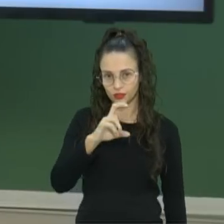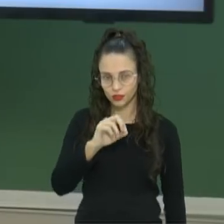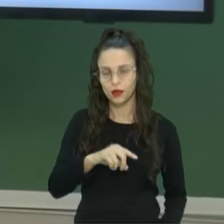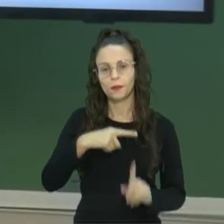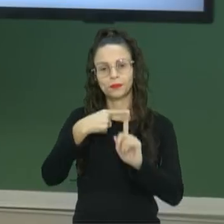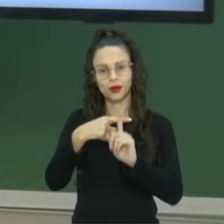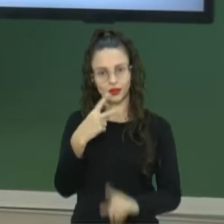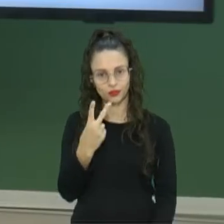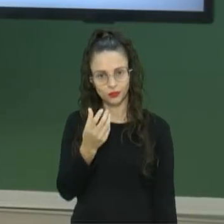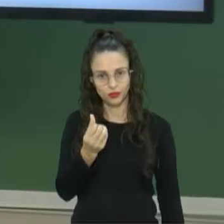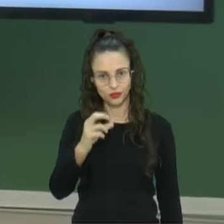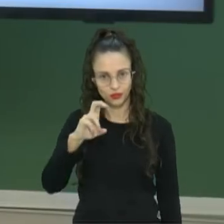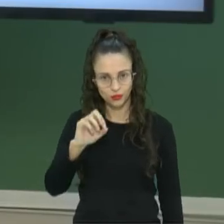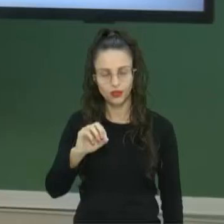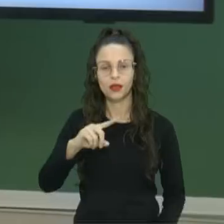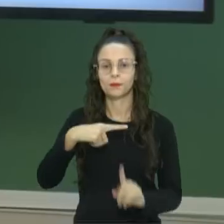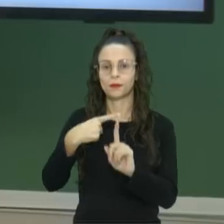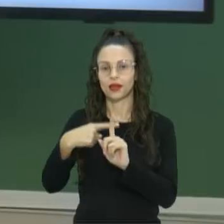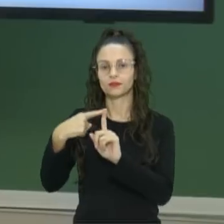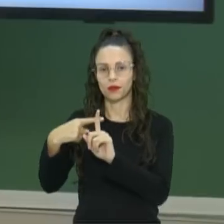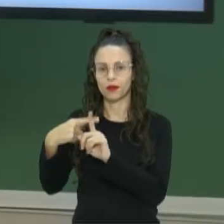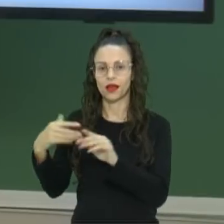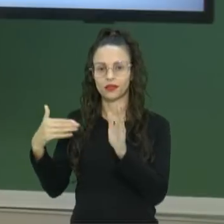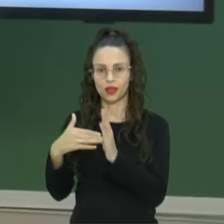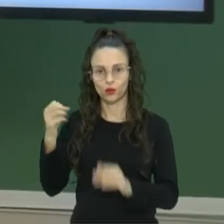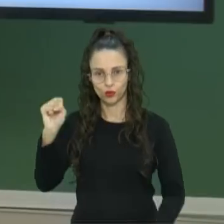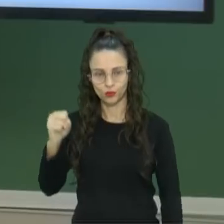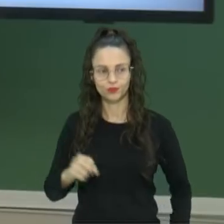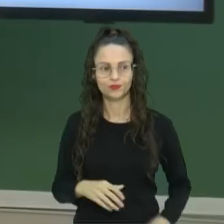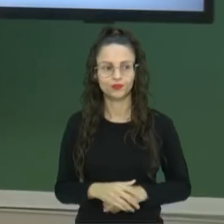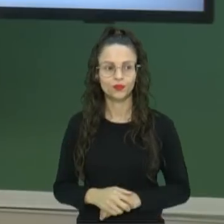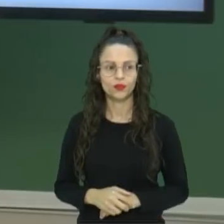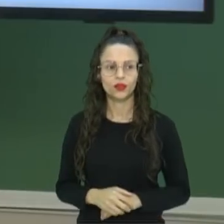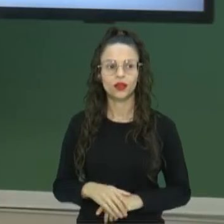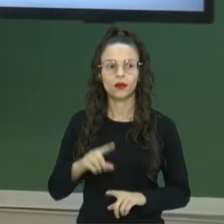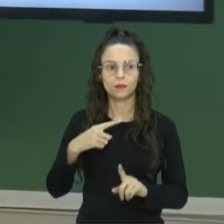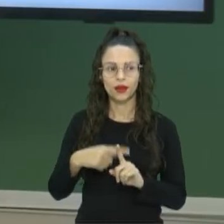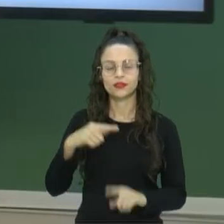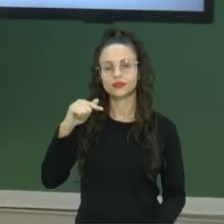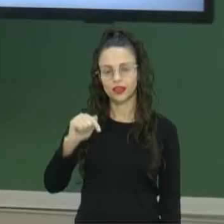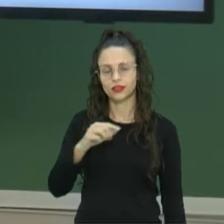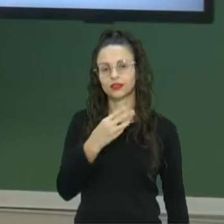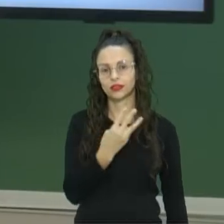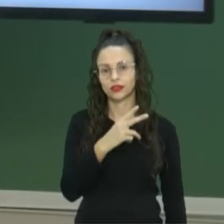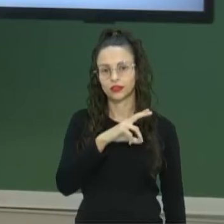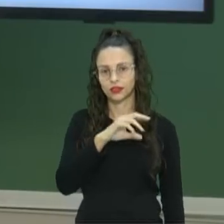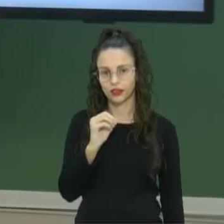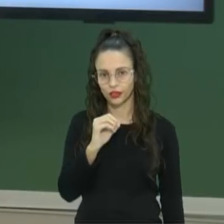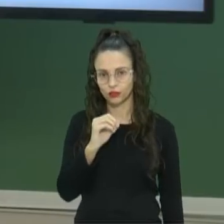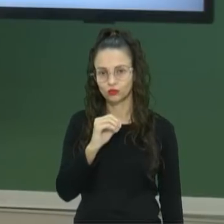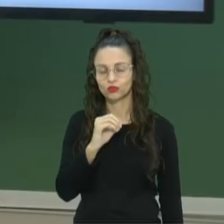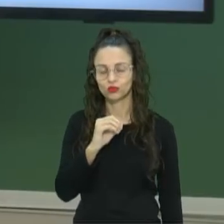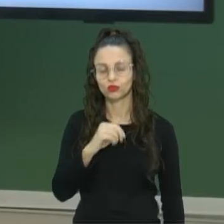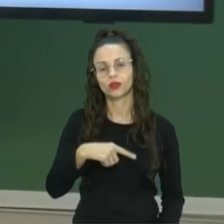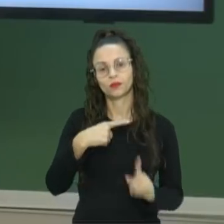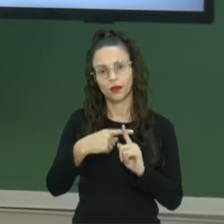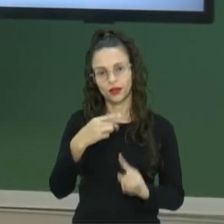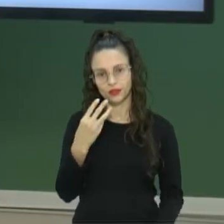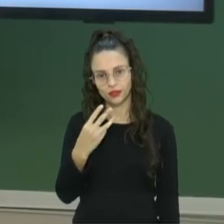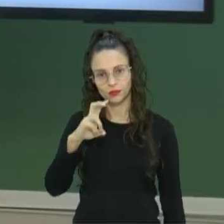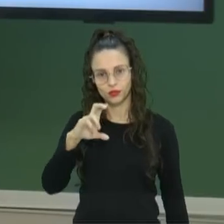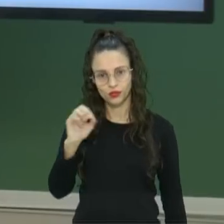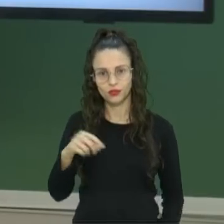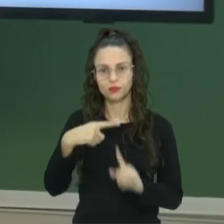mais 2.650 até somar tudo. Mais 7 vezes de 3.500. 3.500